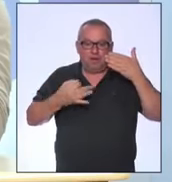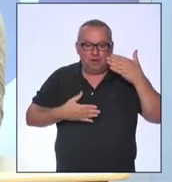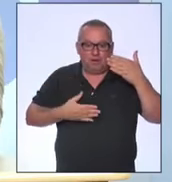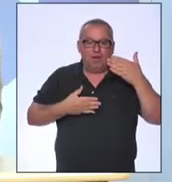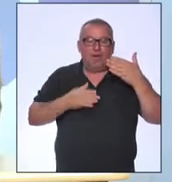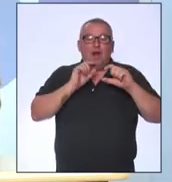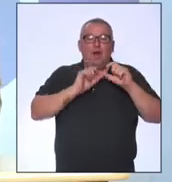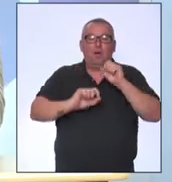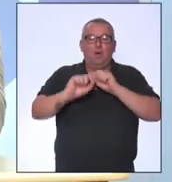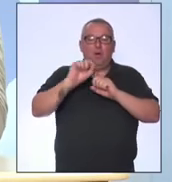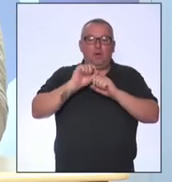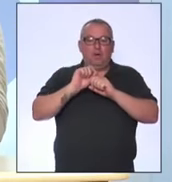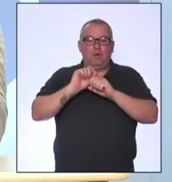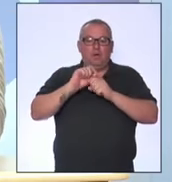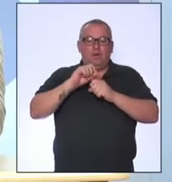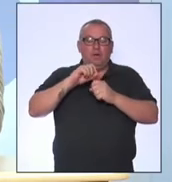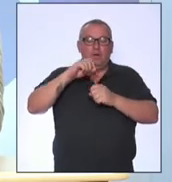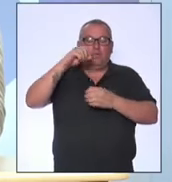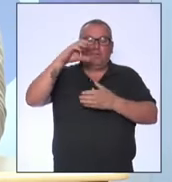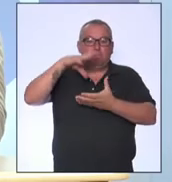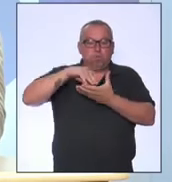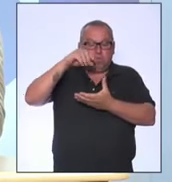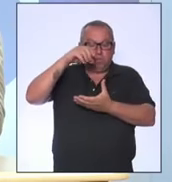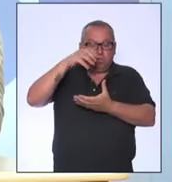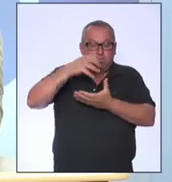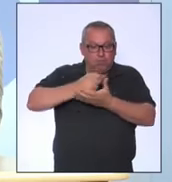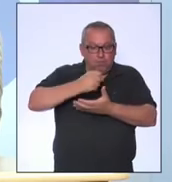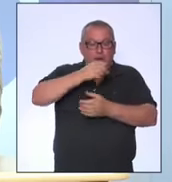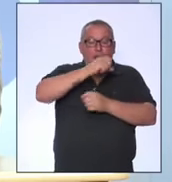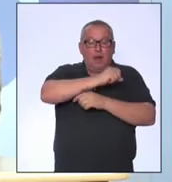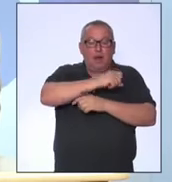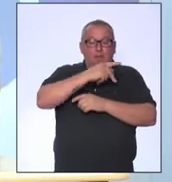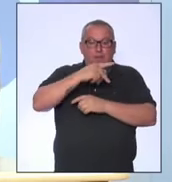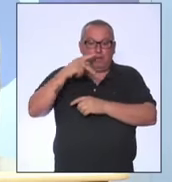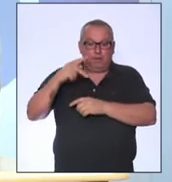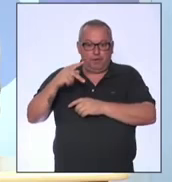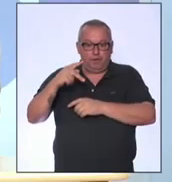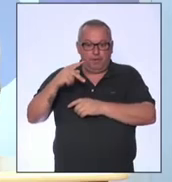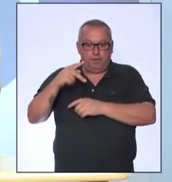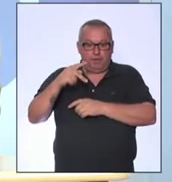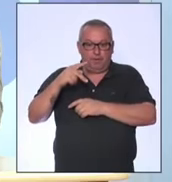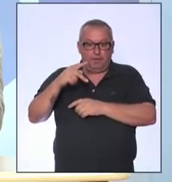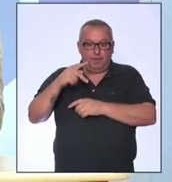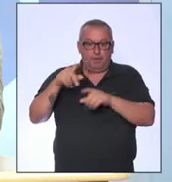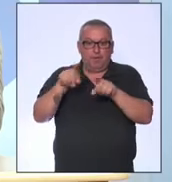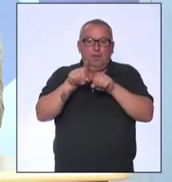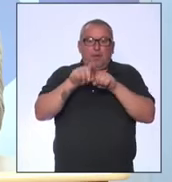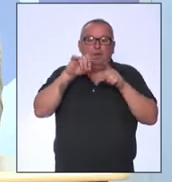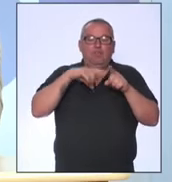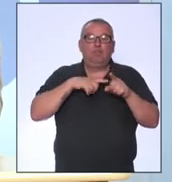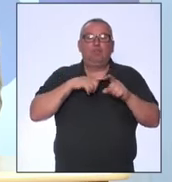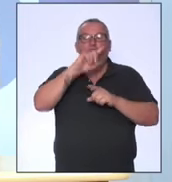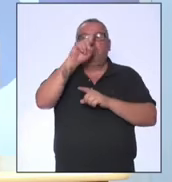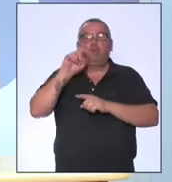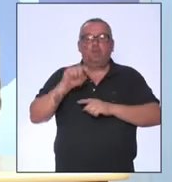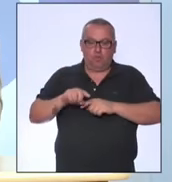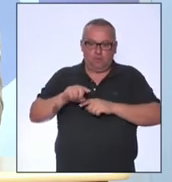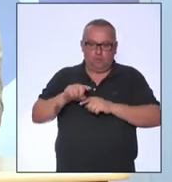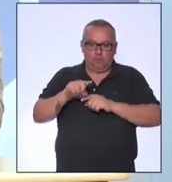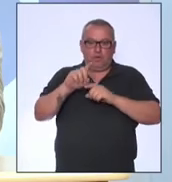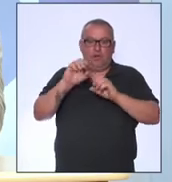chat é baixando o aplicativo da Semesp, tá? E se caso tiver alguma